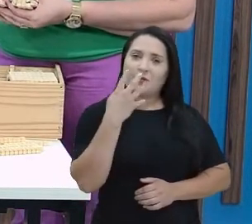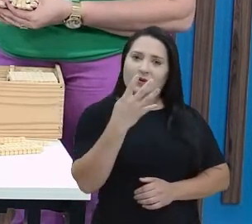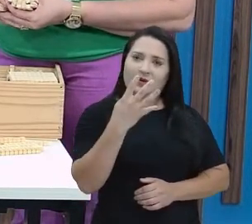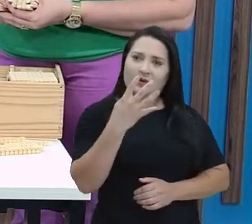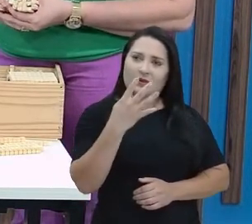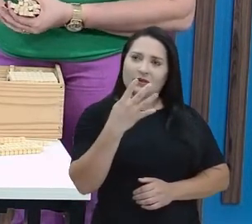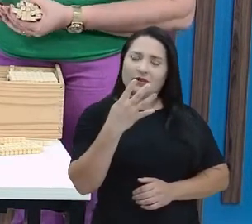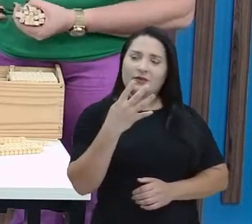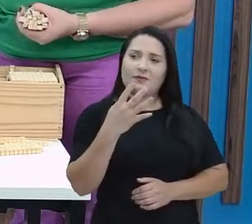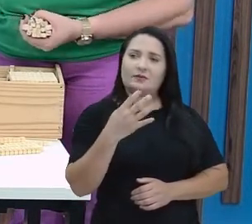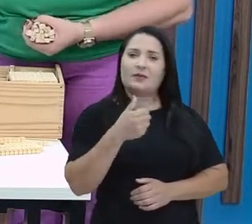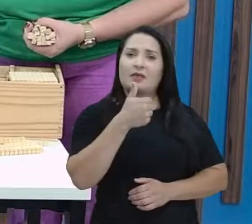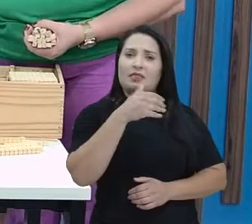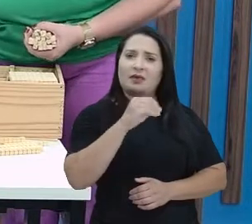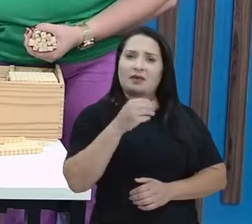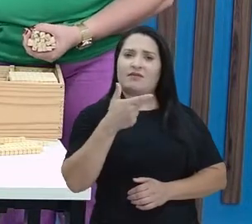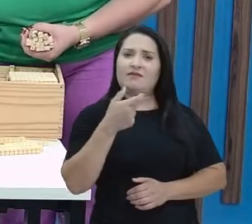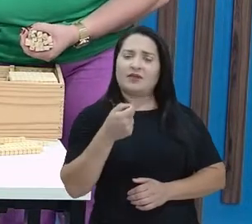contando de 10 em 10.